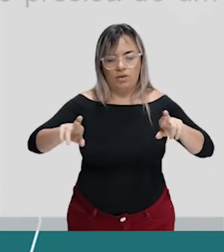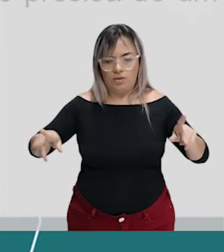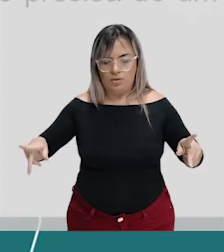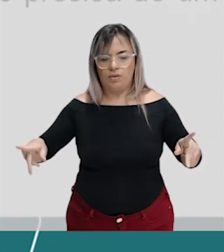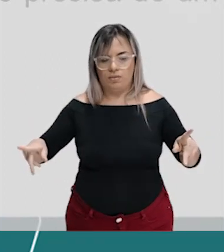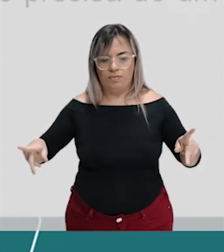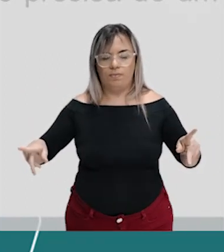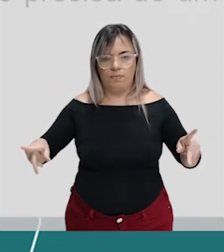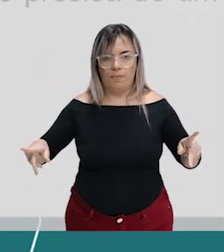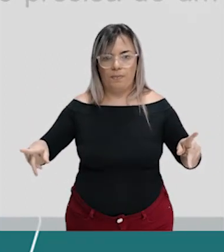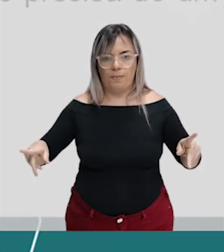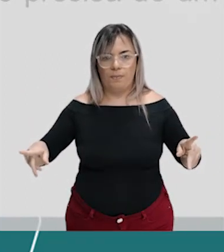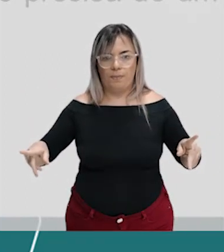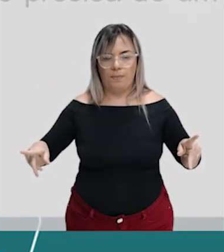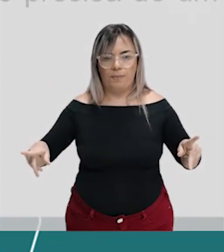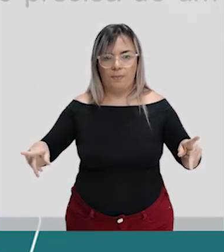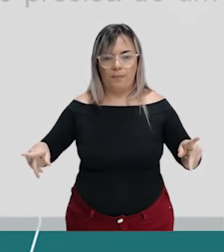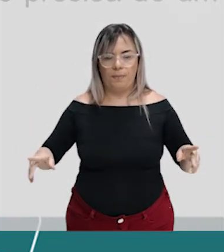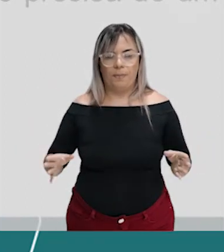o calor